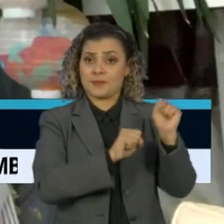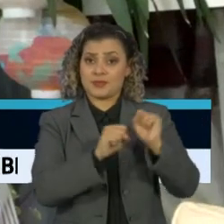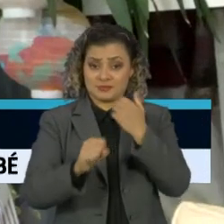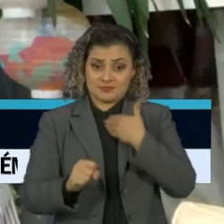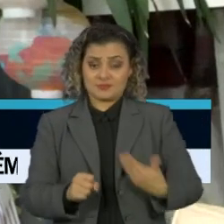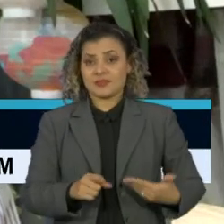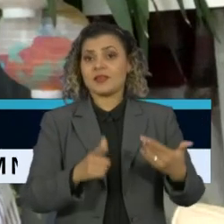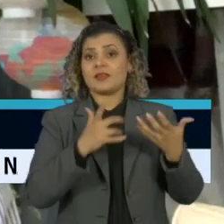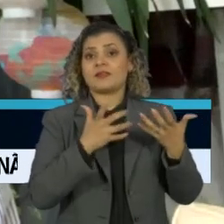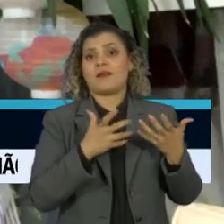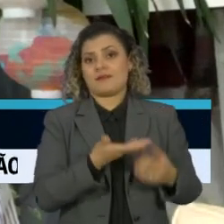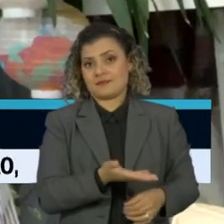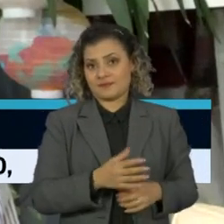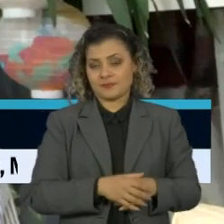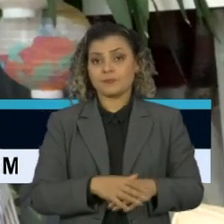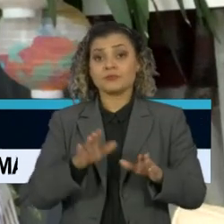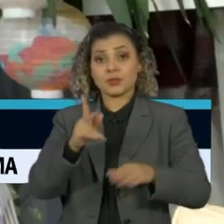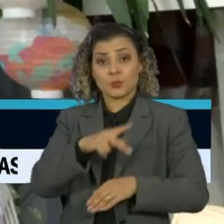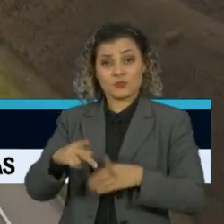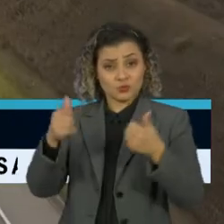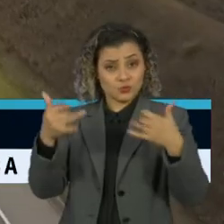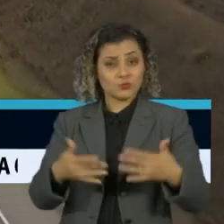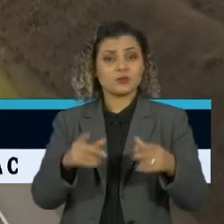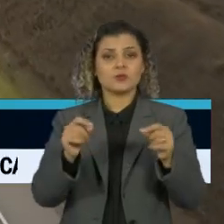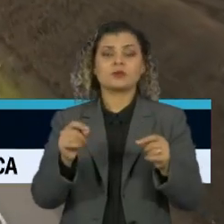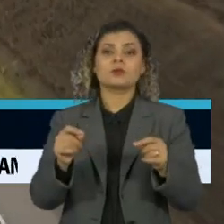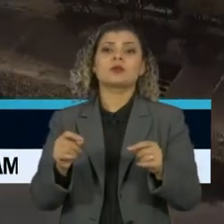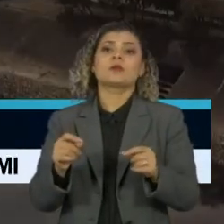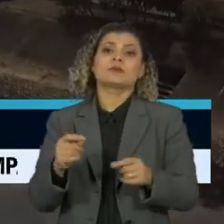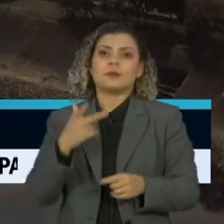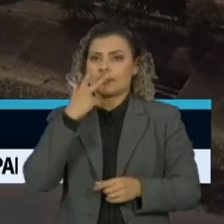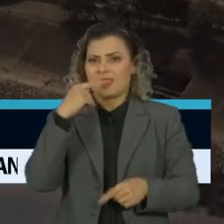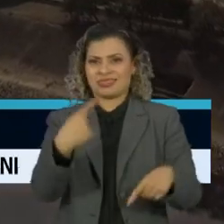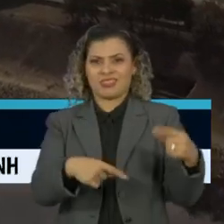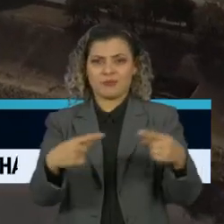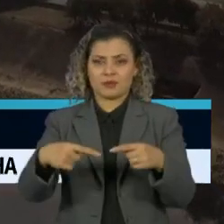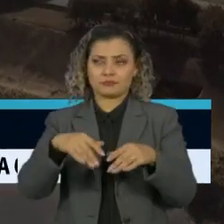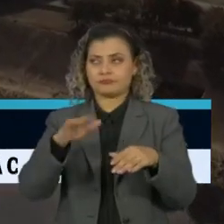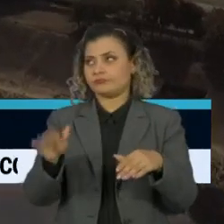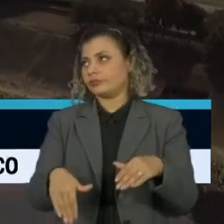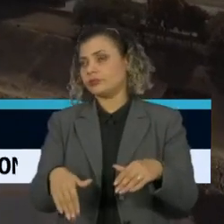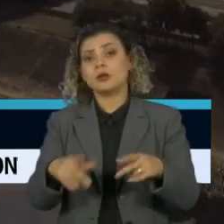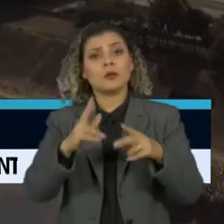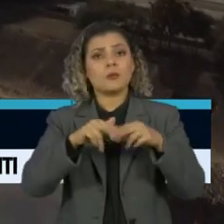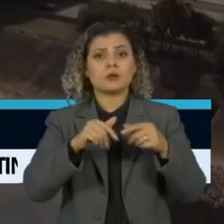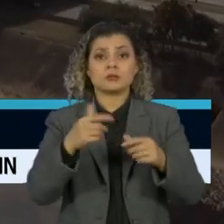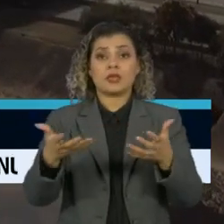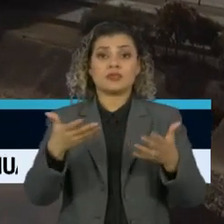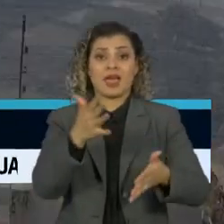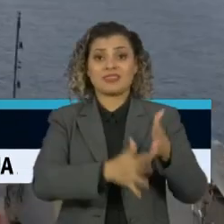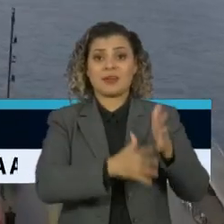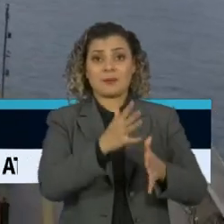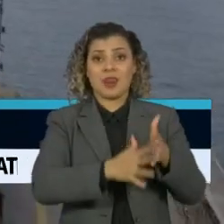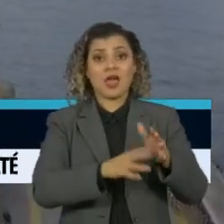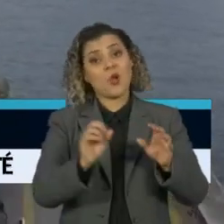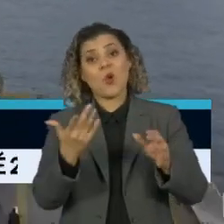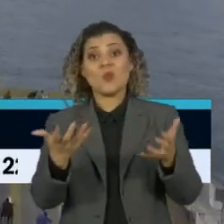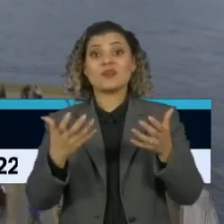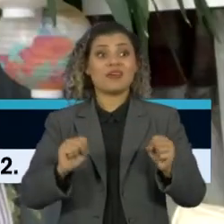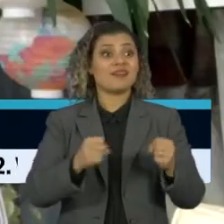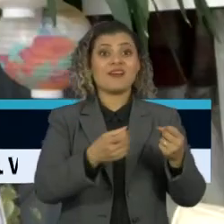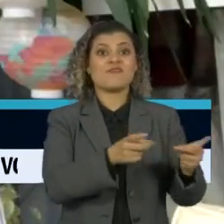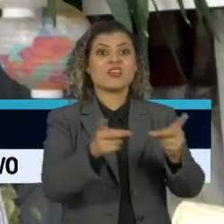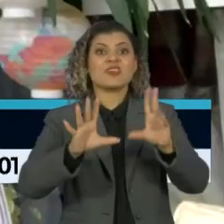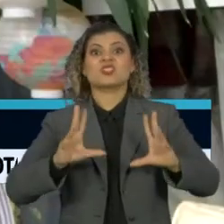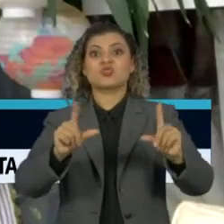estatais perseguem, né? O professor classifica como pobre o debate entre os que querem impedir as privatizações e os que defendem vender